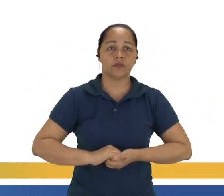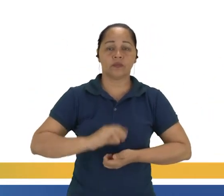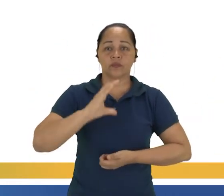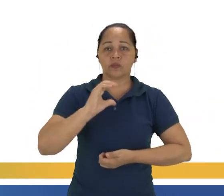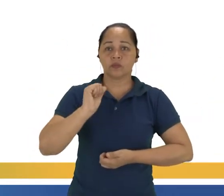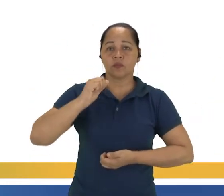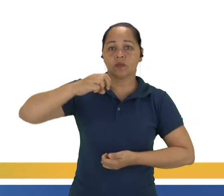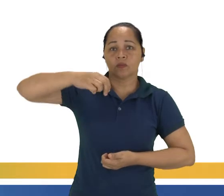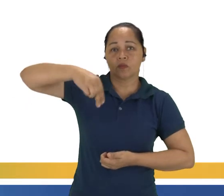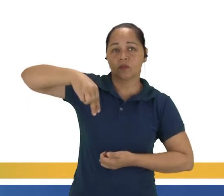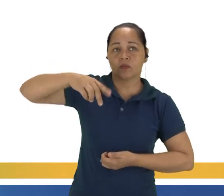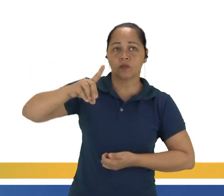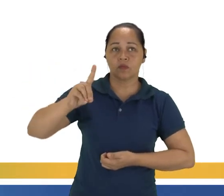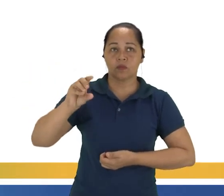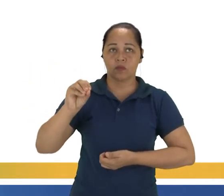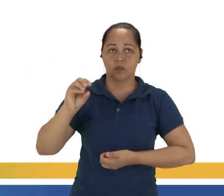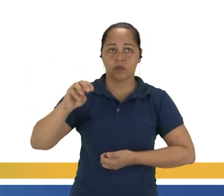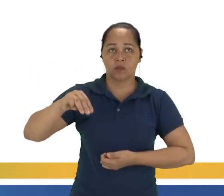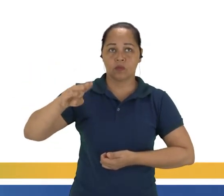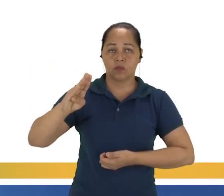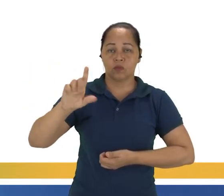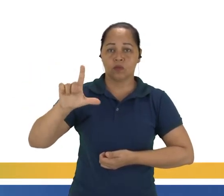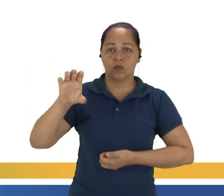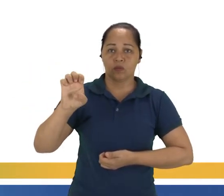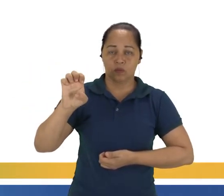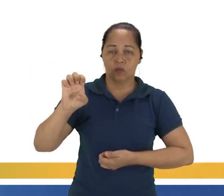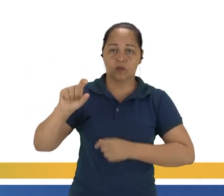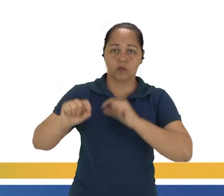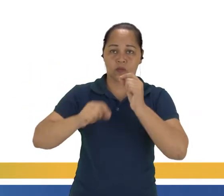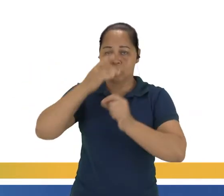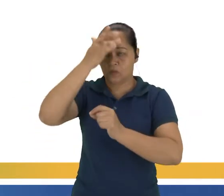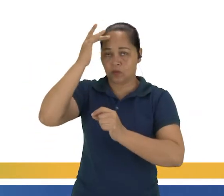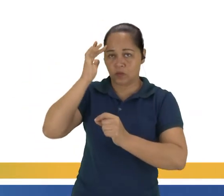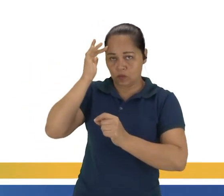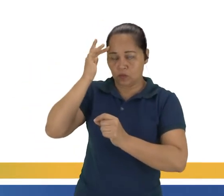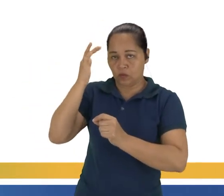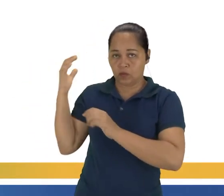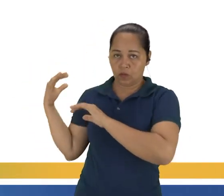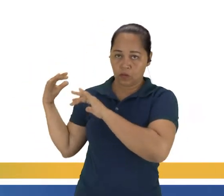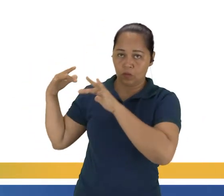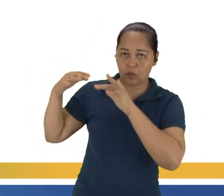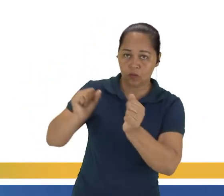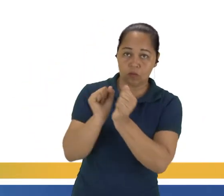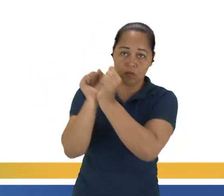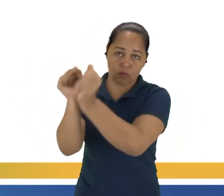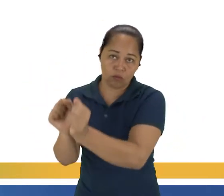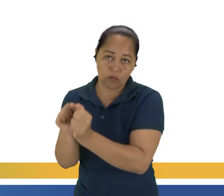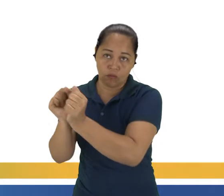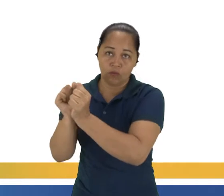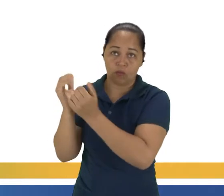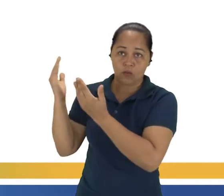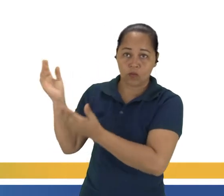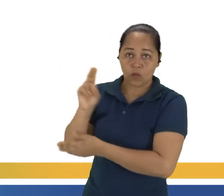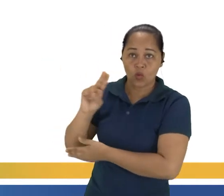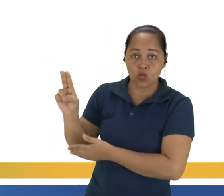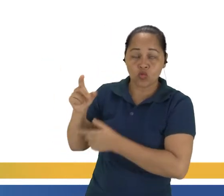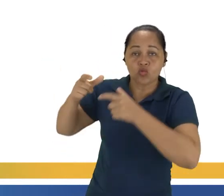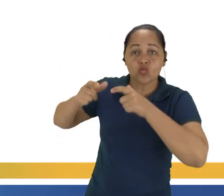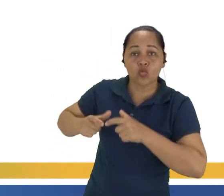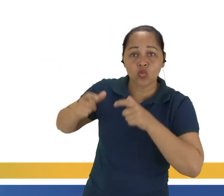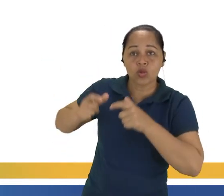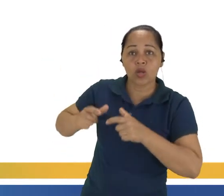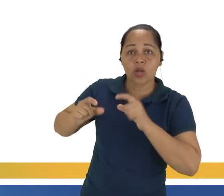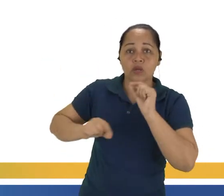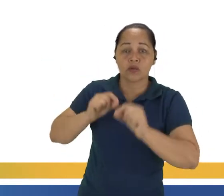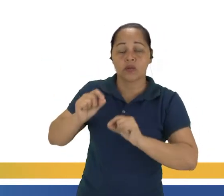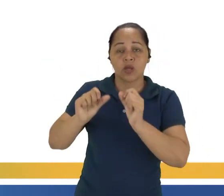candomblé foi trazido pelos iorubás, originários da Nigéria, e pelos gegés, da costa do Daomé. Os bantus que vieram do